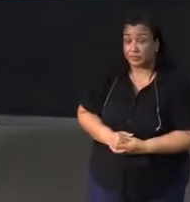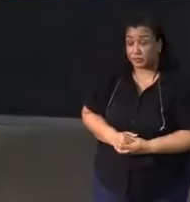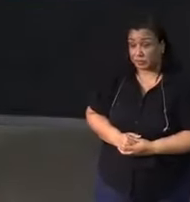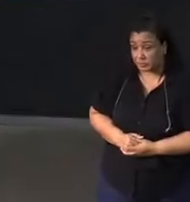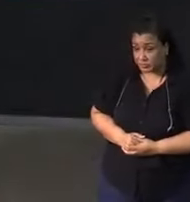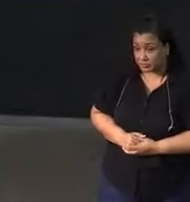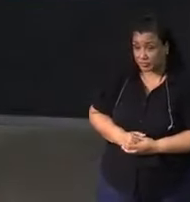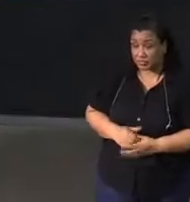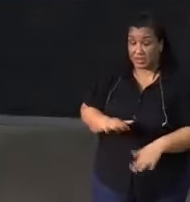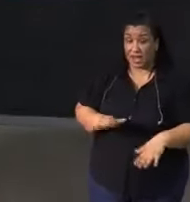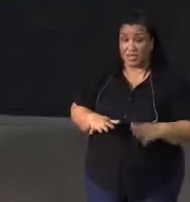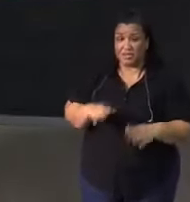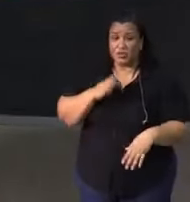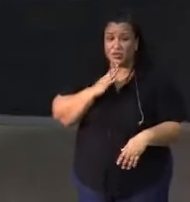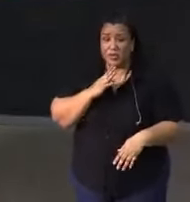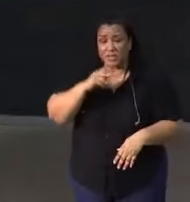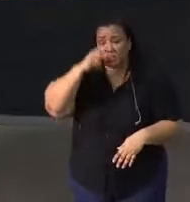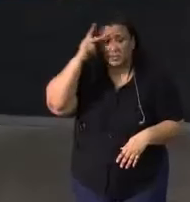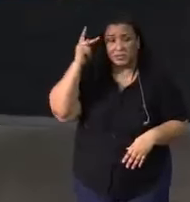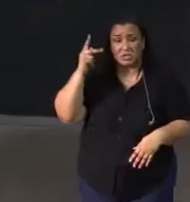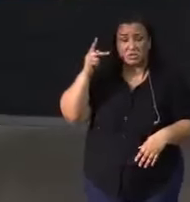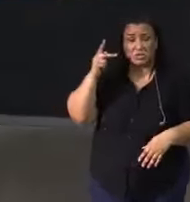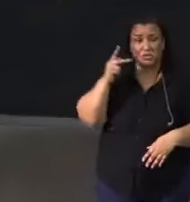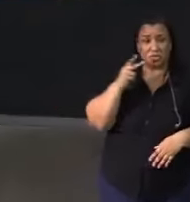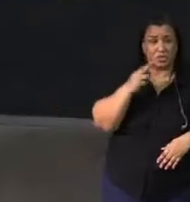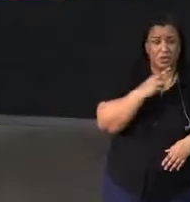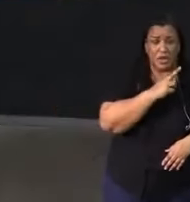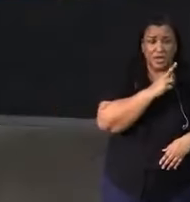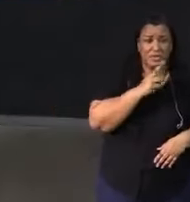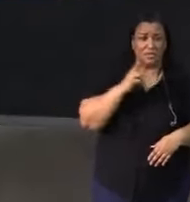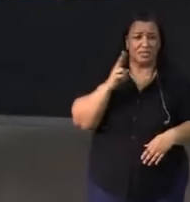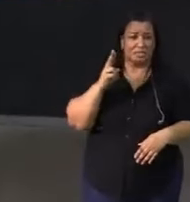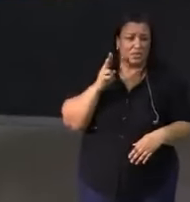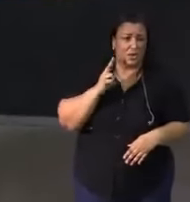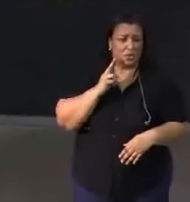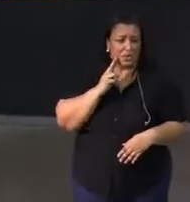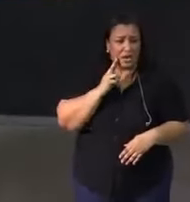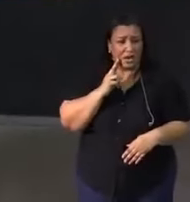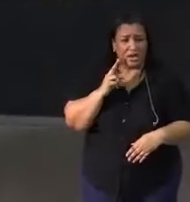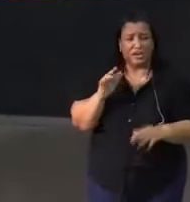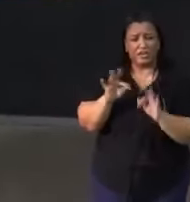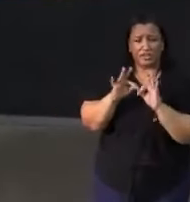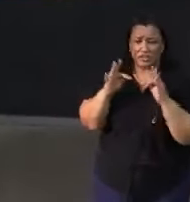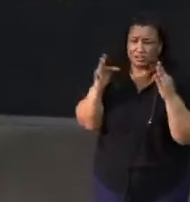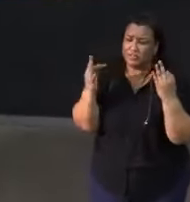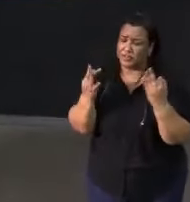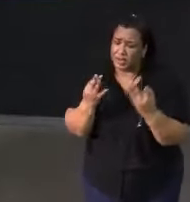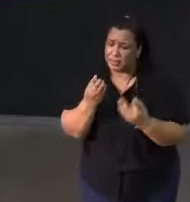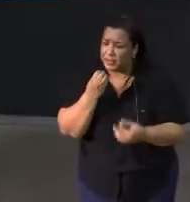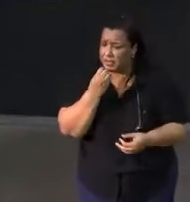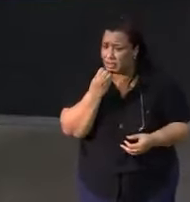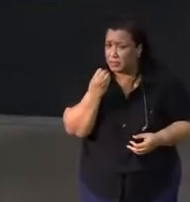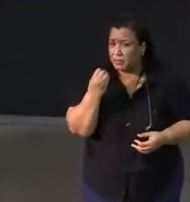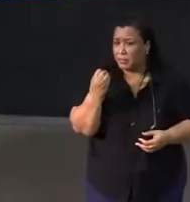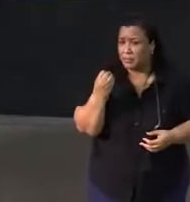no restaurante, no trabalho, e você vê que é uma pessoa legal, que tem uma família